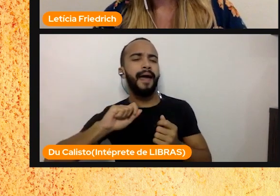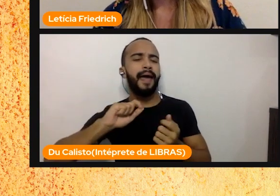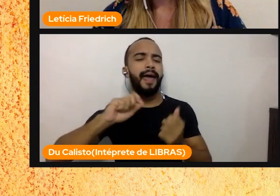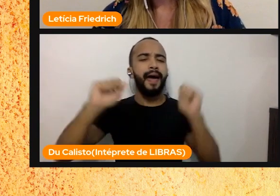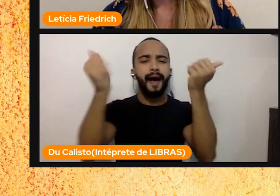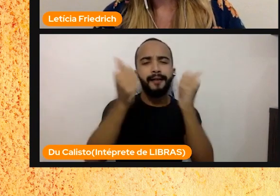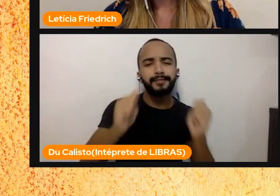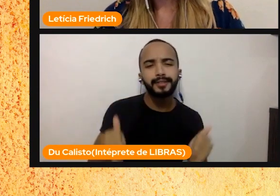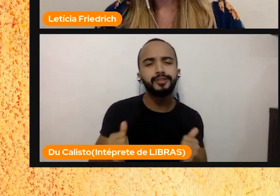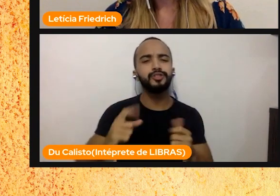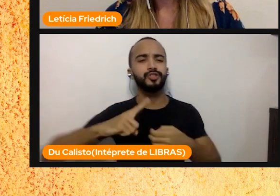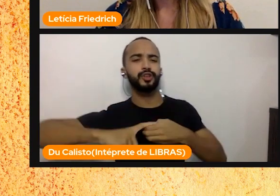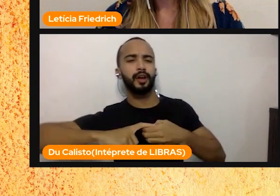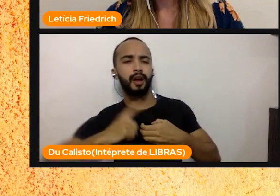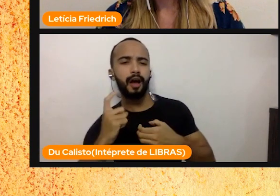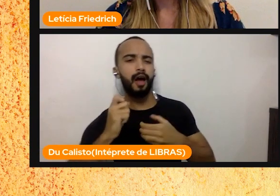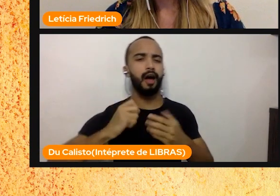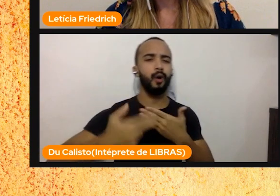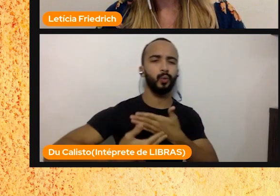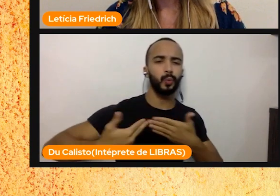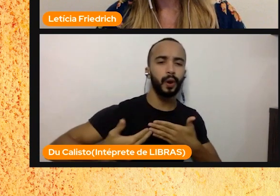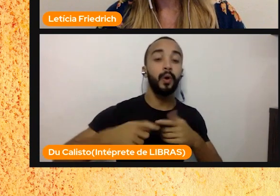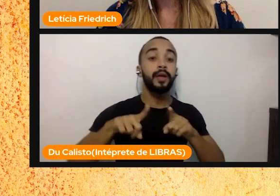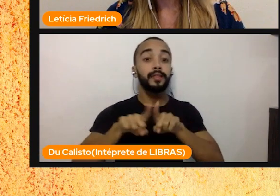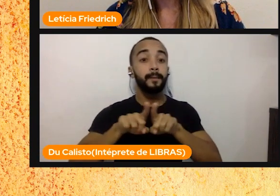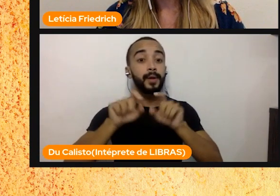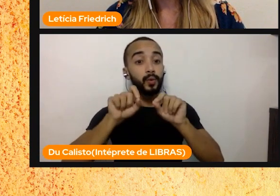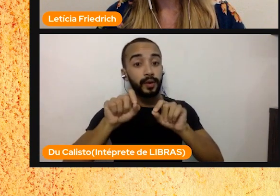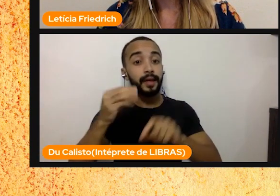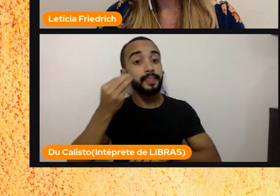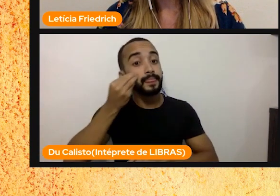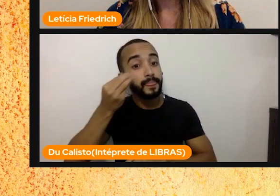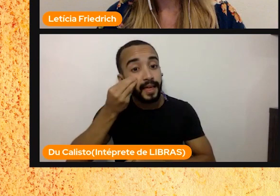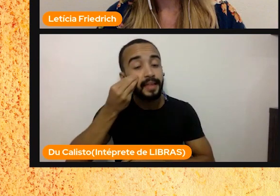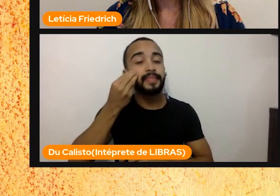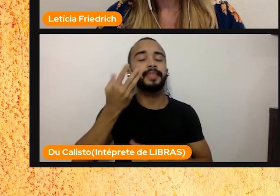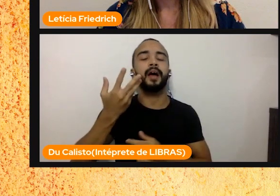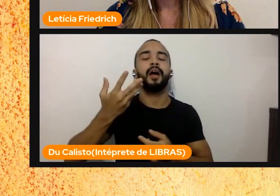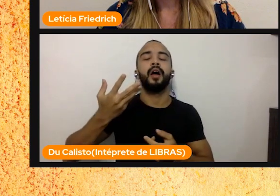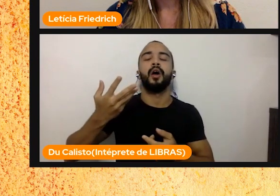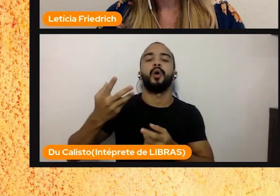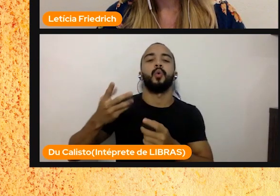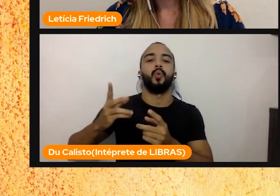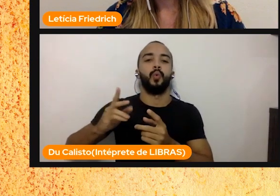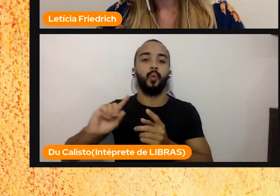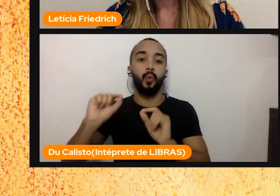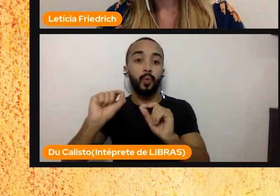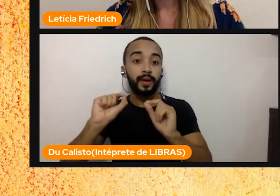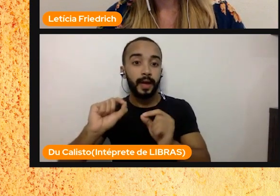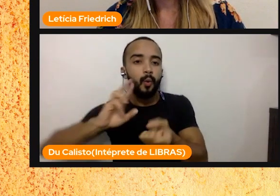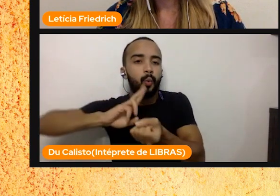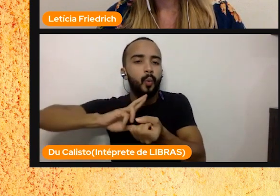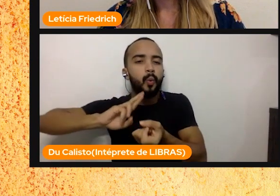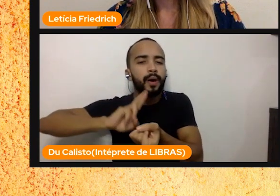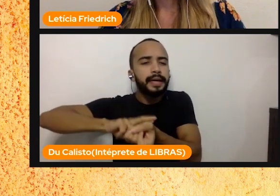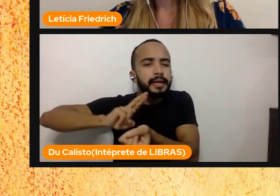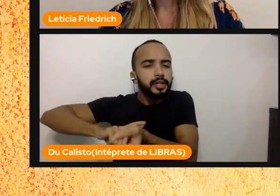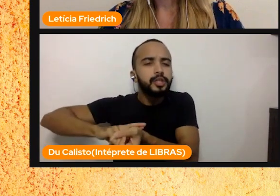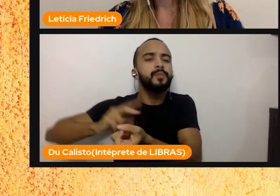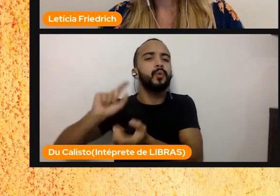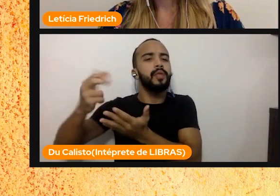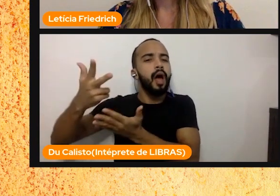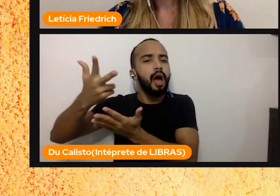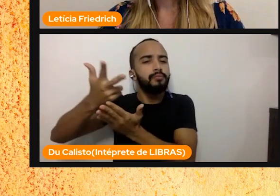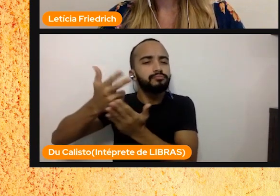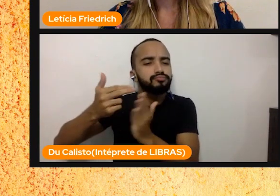mais contemplativos, então a gente tem um ritmo de animação um pouco diferente. No caso de Além da Lenda, não, é uma série que é baseada numa série